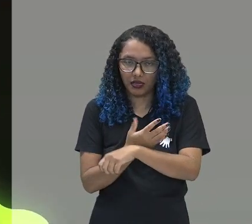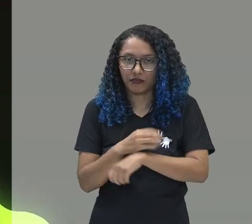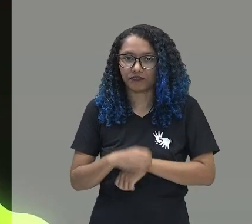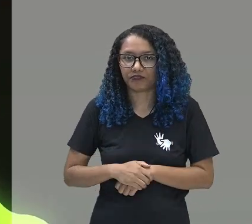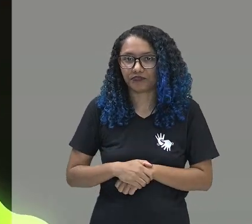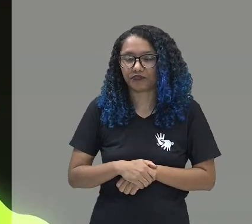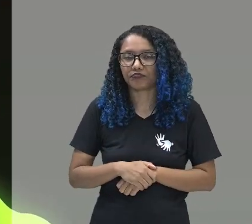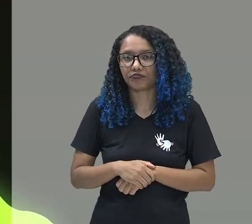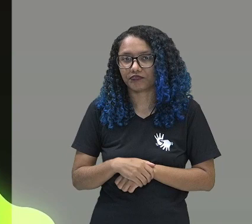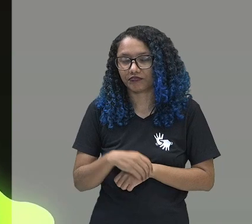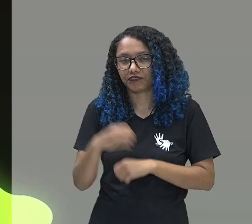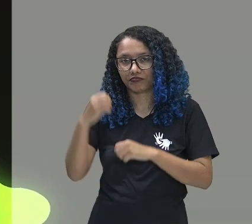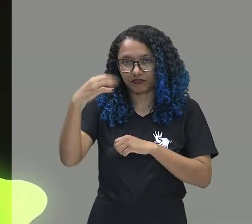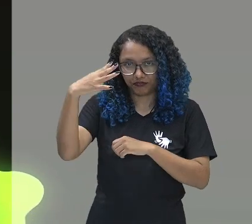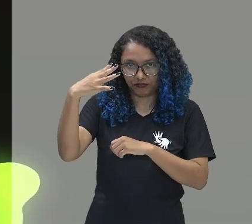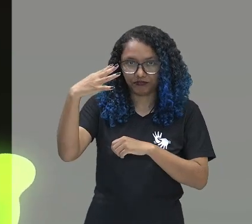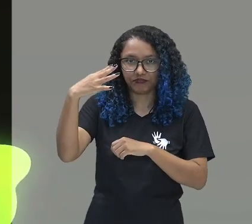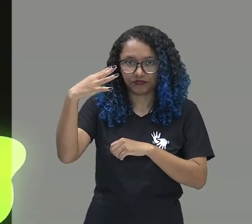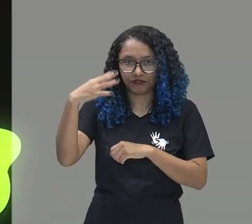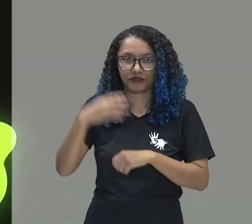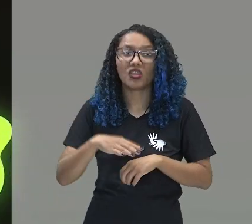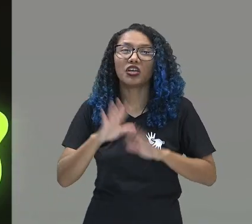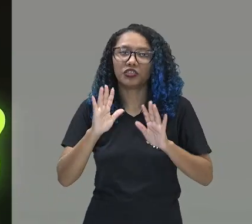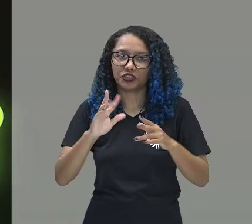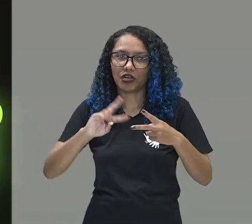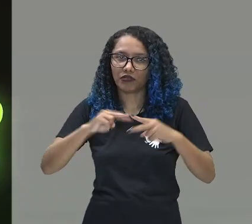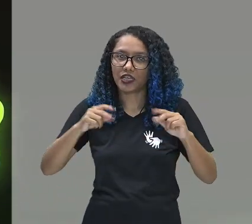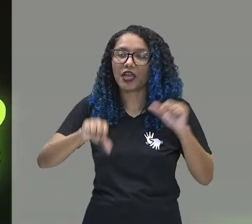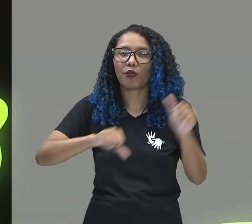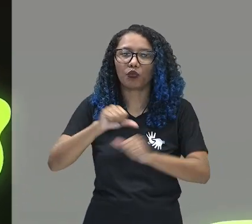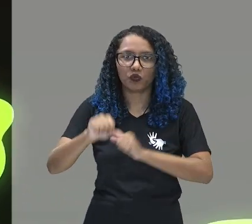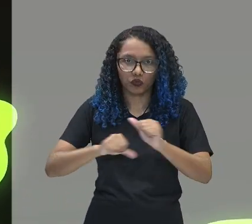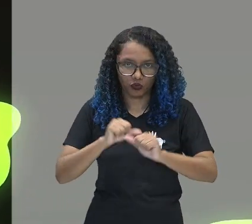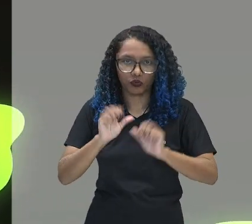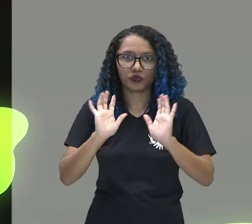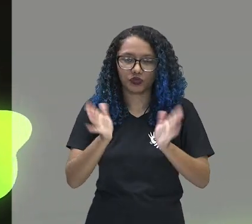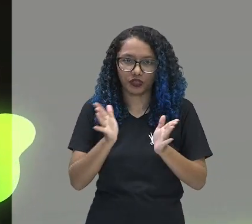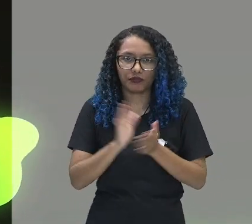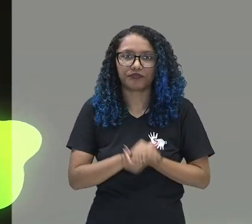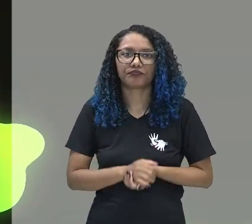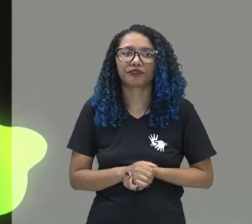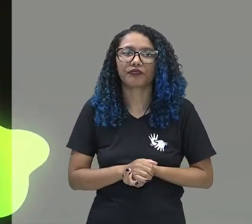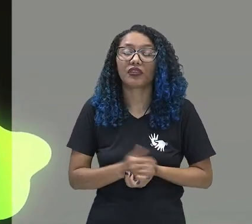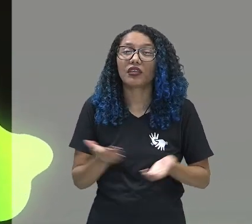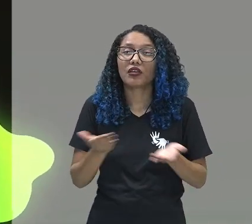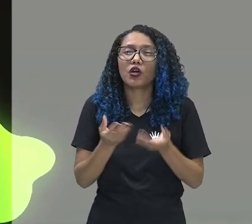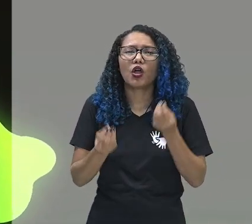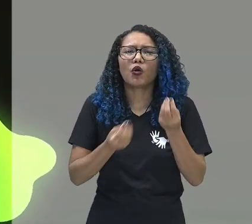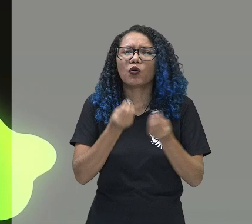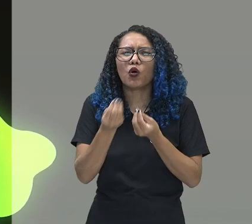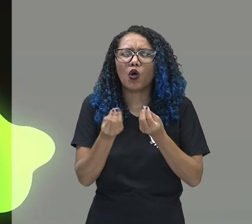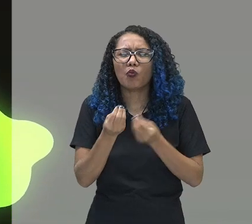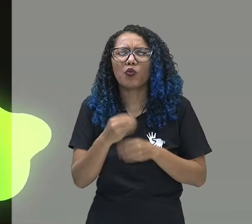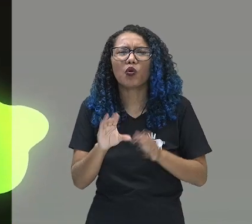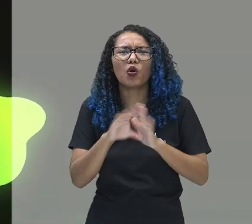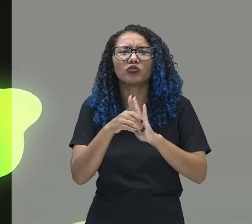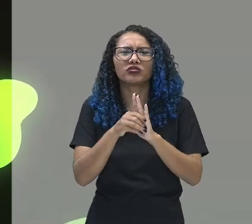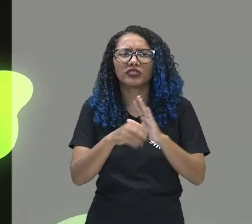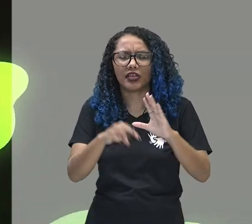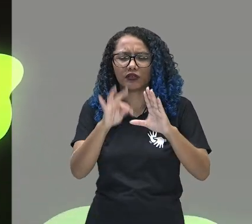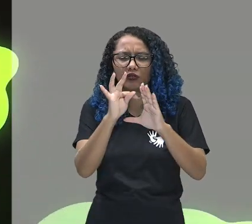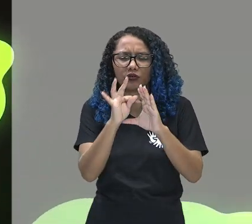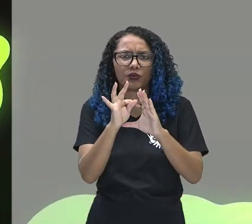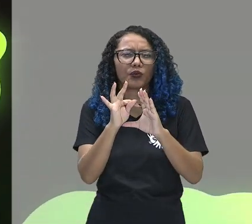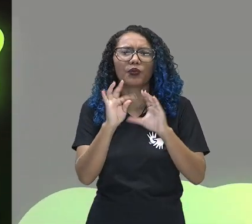bioluminescente, ela já foi modificada geneticamente, e aí eu introduzo nesse momento o conceito de transgênicos, que são